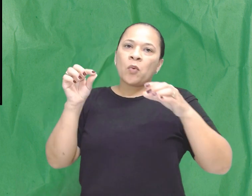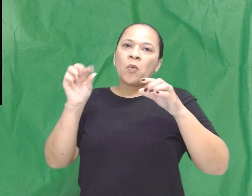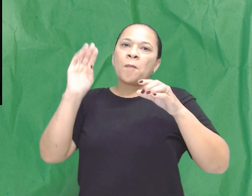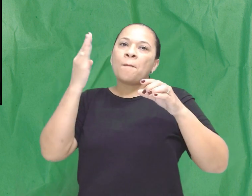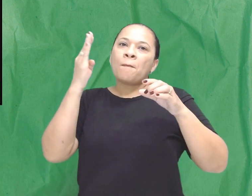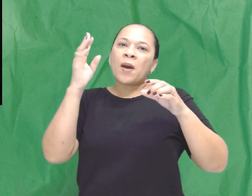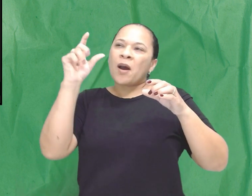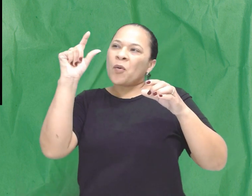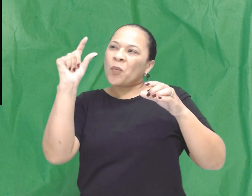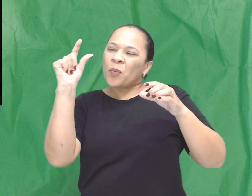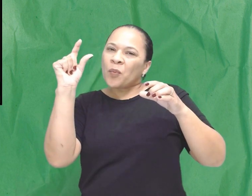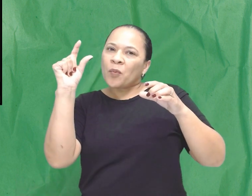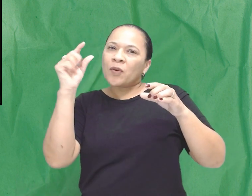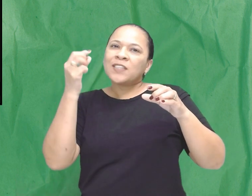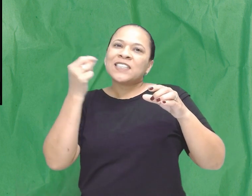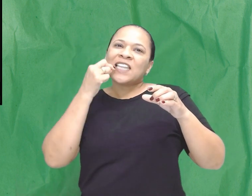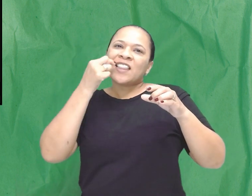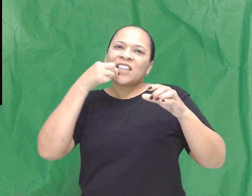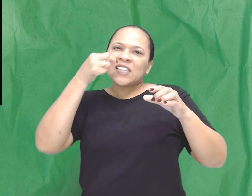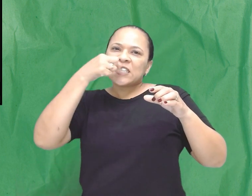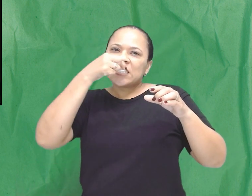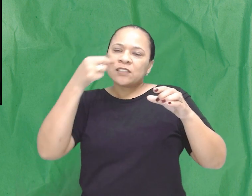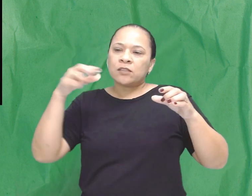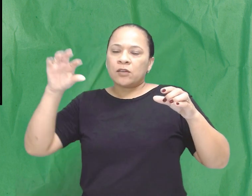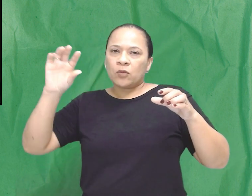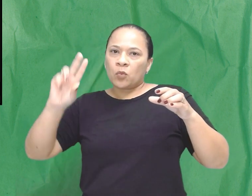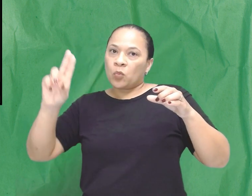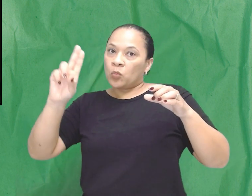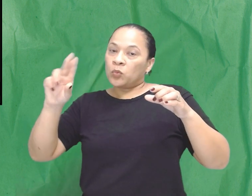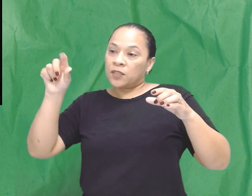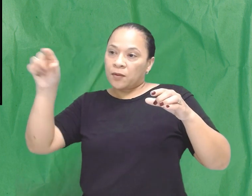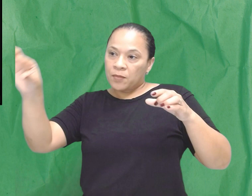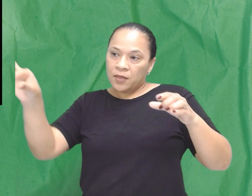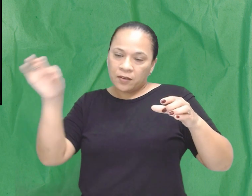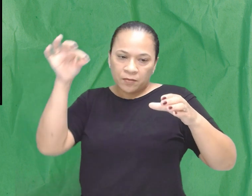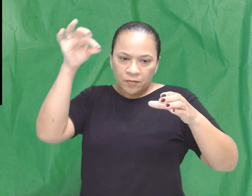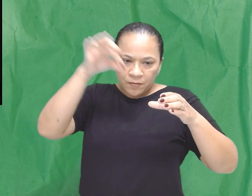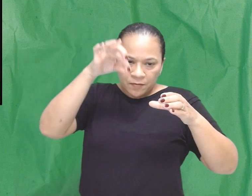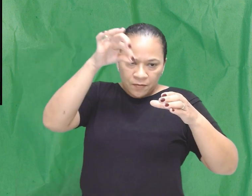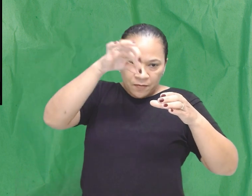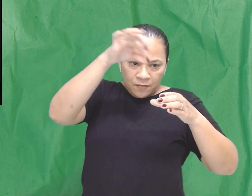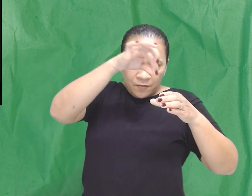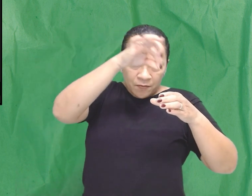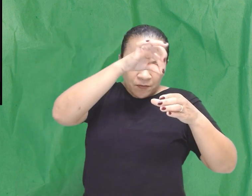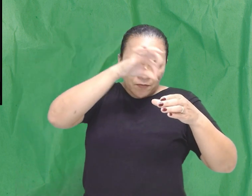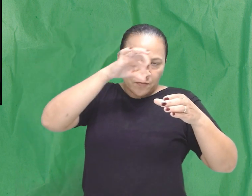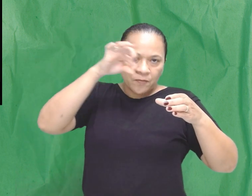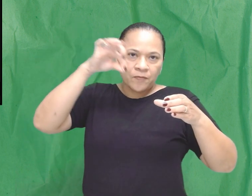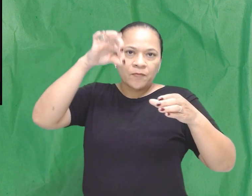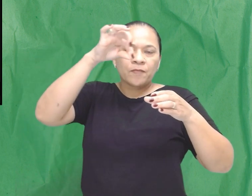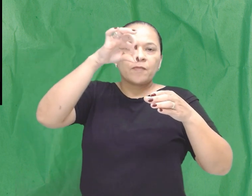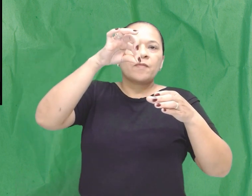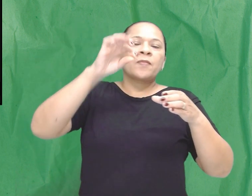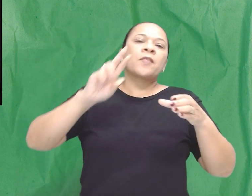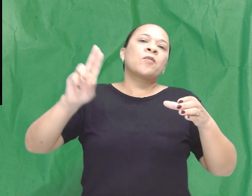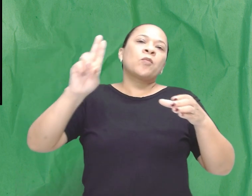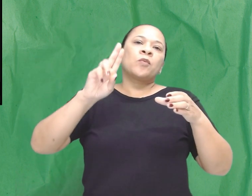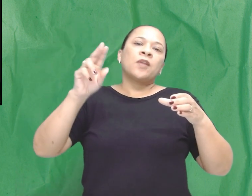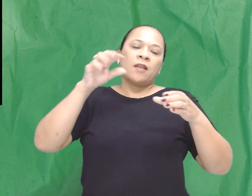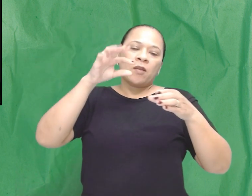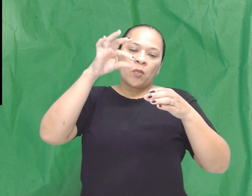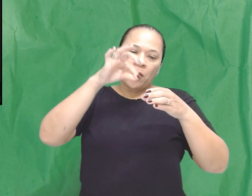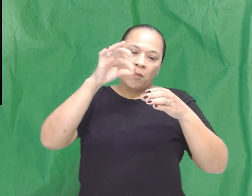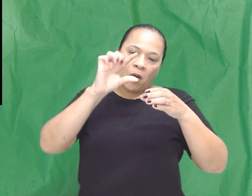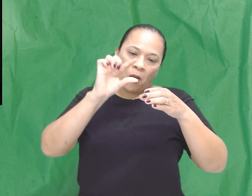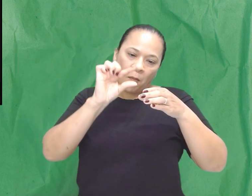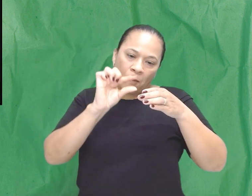tem problema, você pode estourar, porque colocar o glacê no saco de confeitar com essas bolhas vai acabar